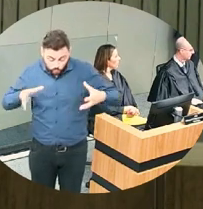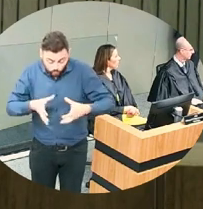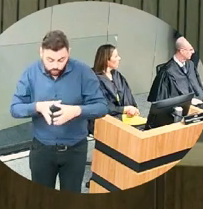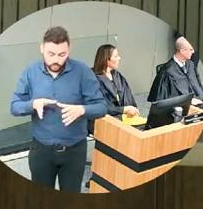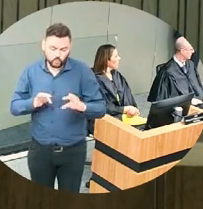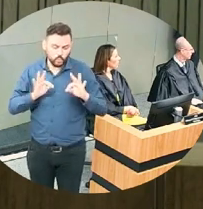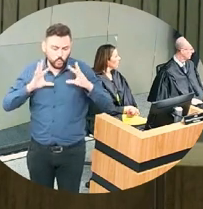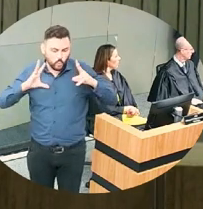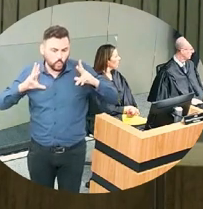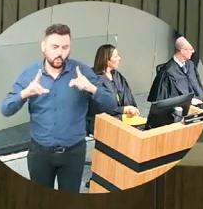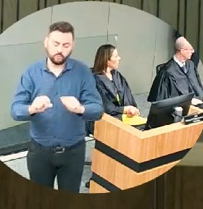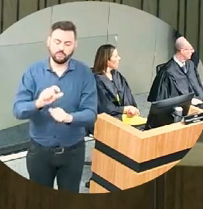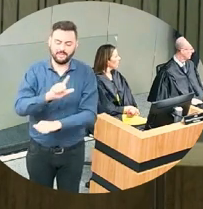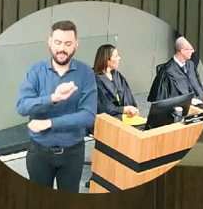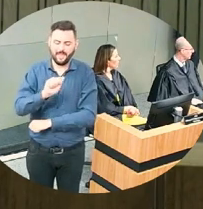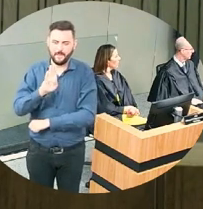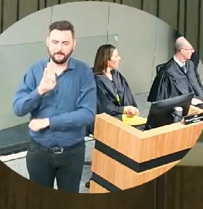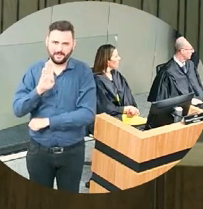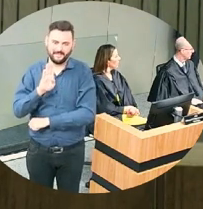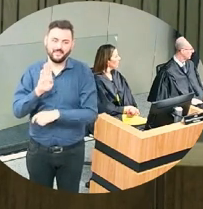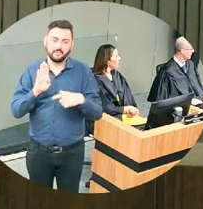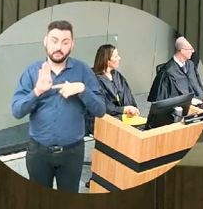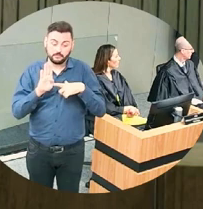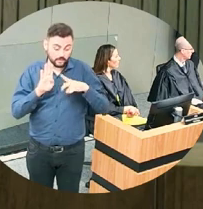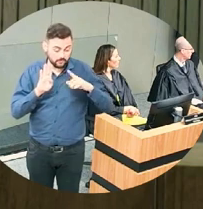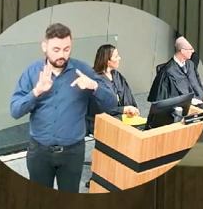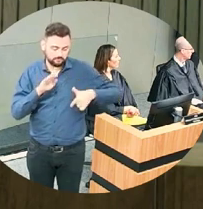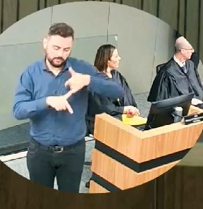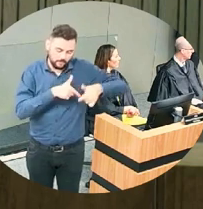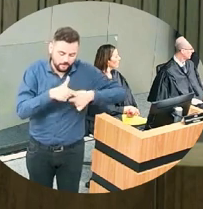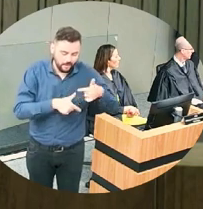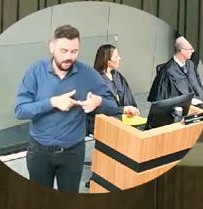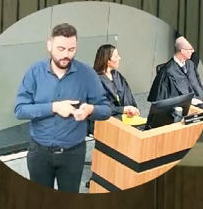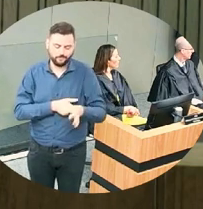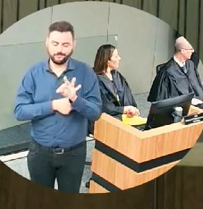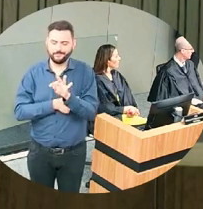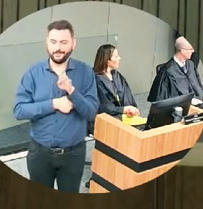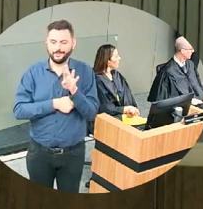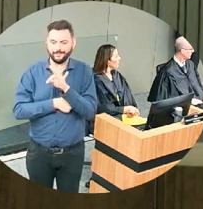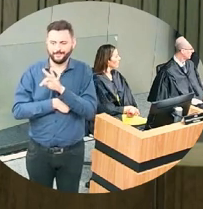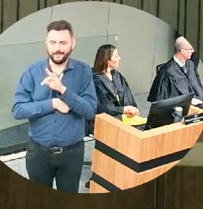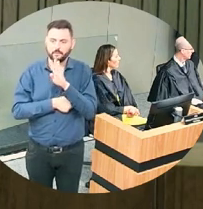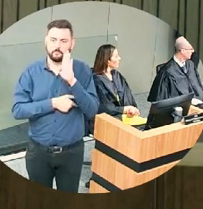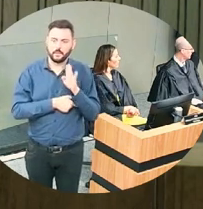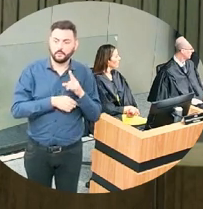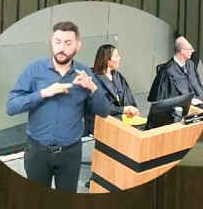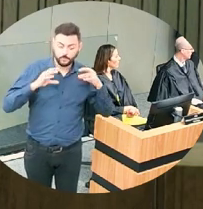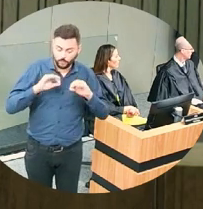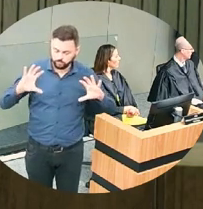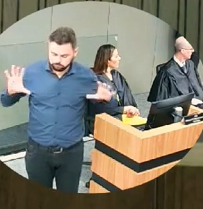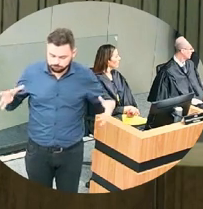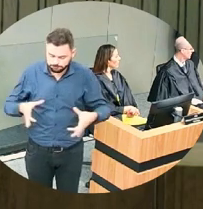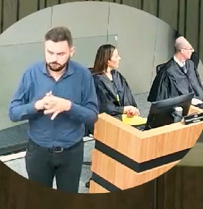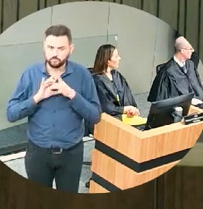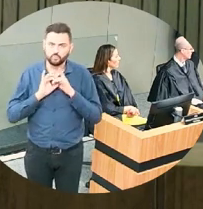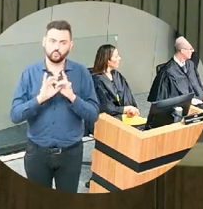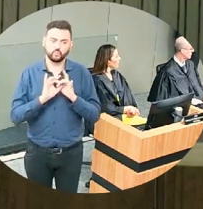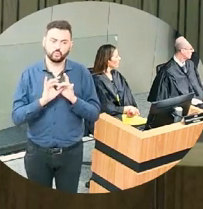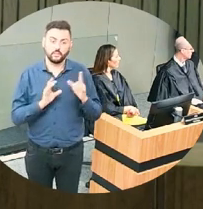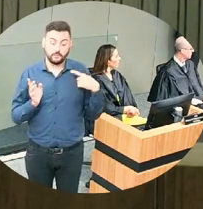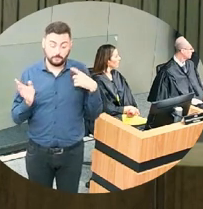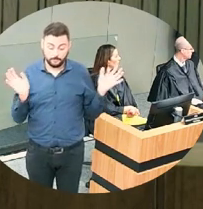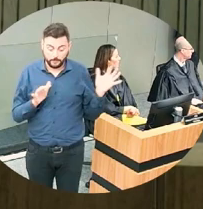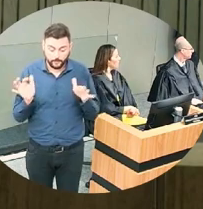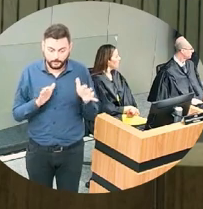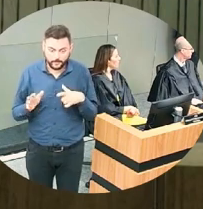todos os laboratórios da justiça do trabalho né e aqui eu quero deixar expresso o entusiasmo